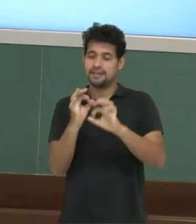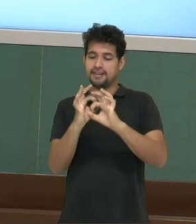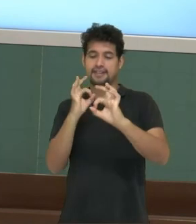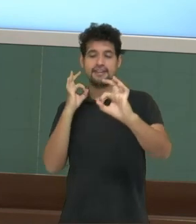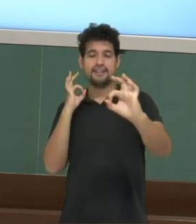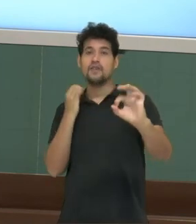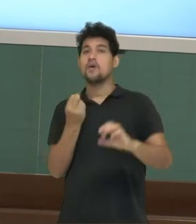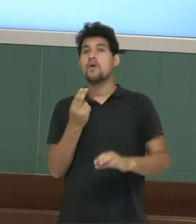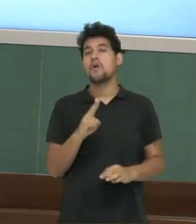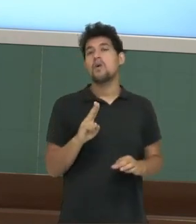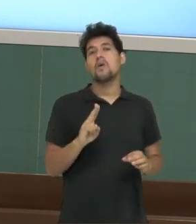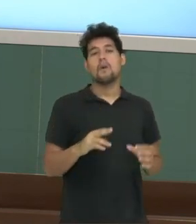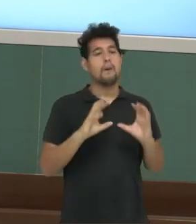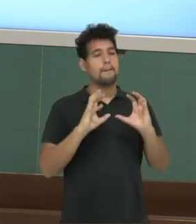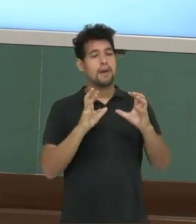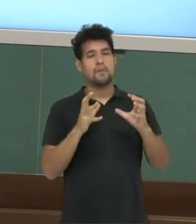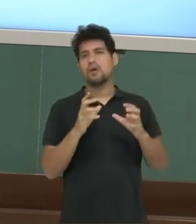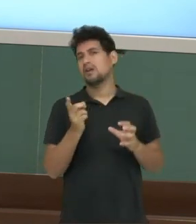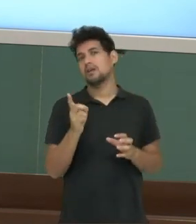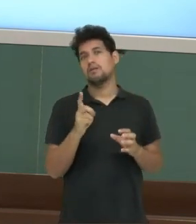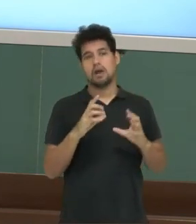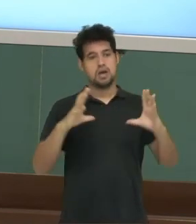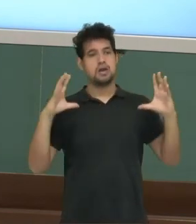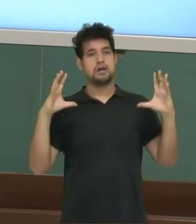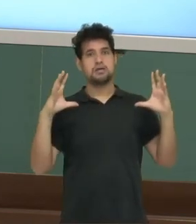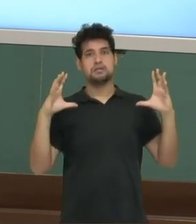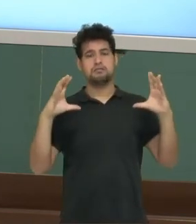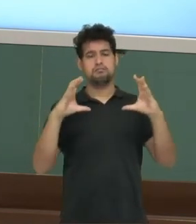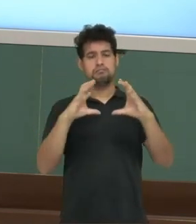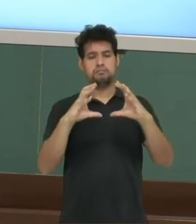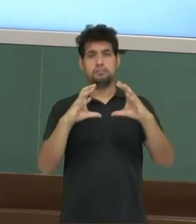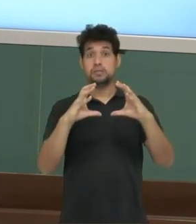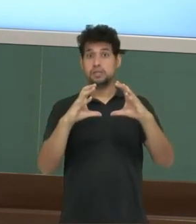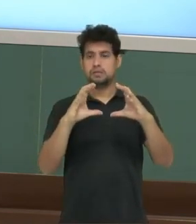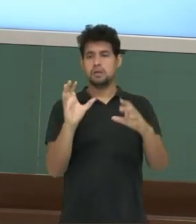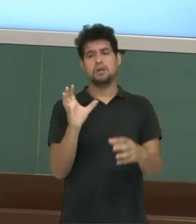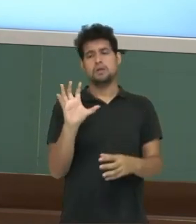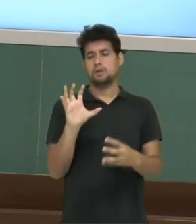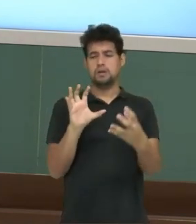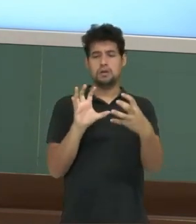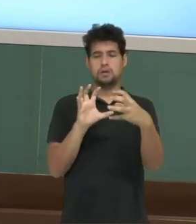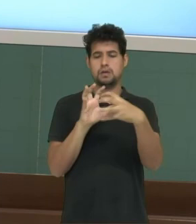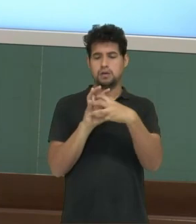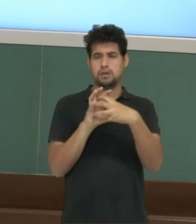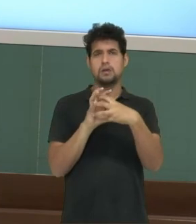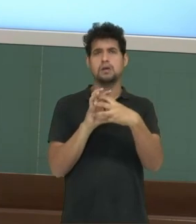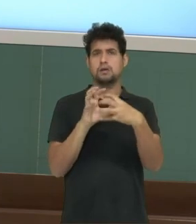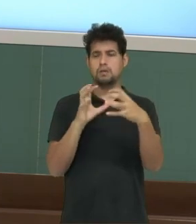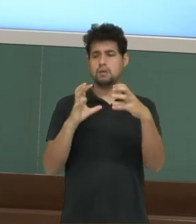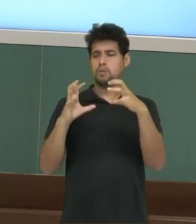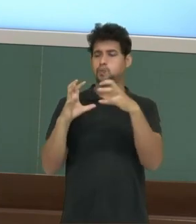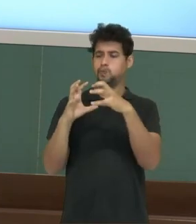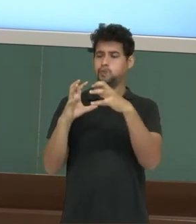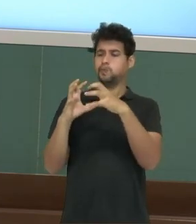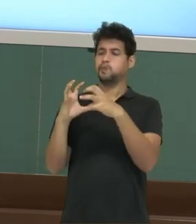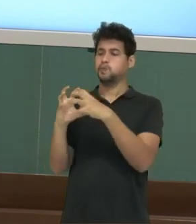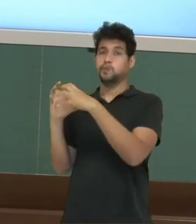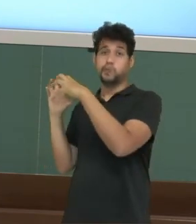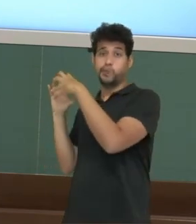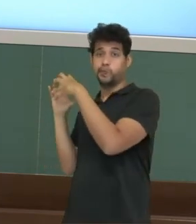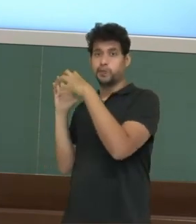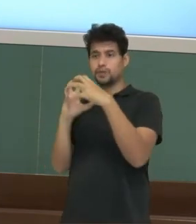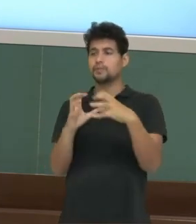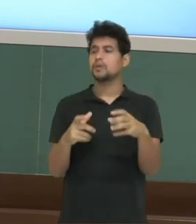não seja muito grande, né? Caiba em uma das suas mãos e tenha um certo peso, por exemplo. Vá